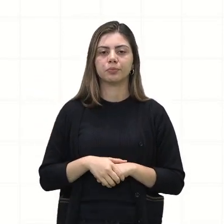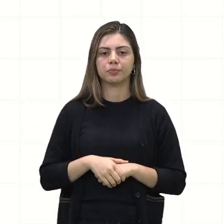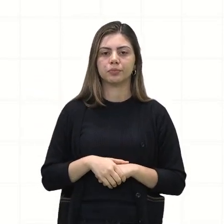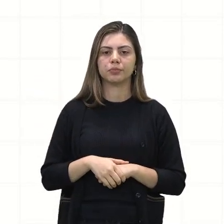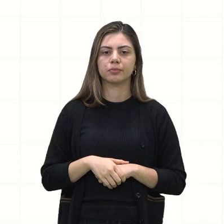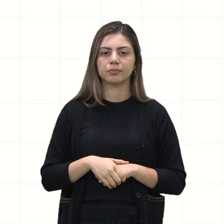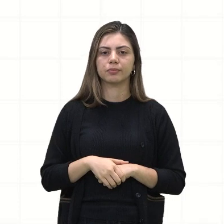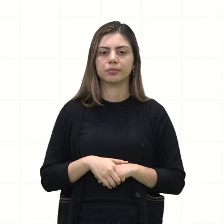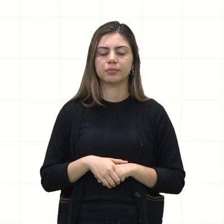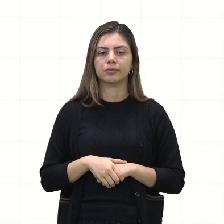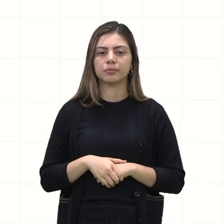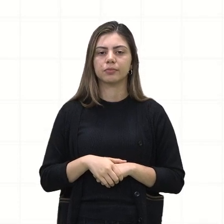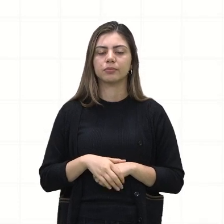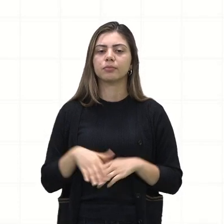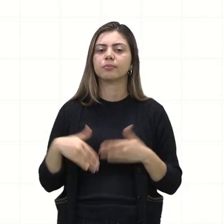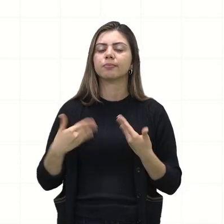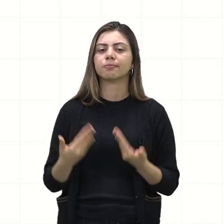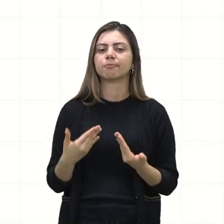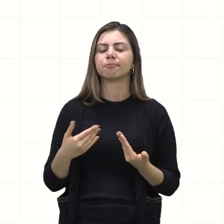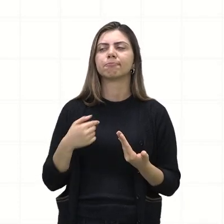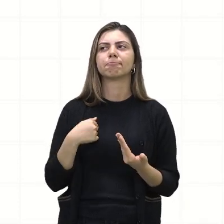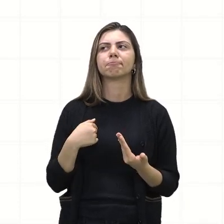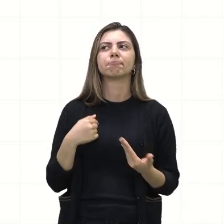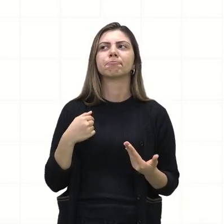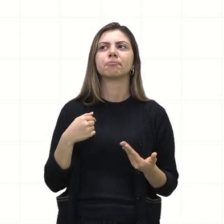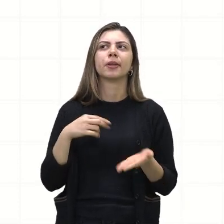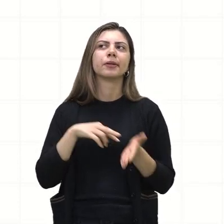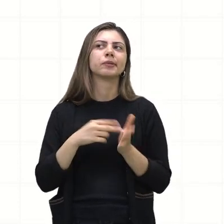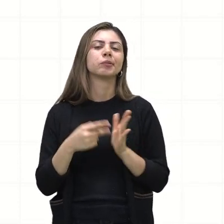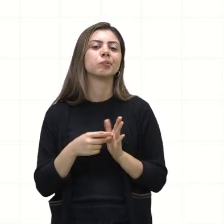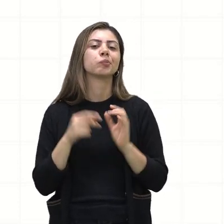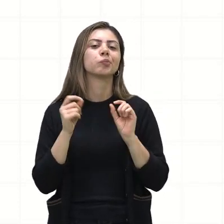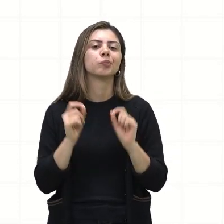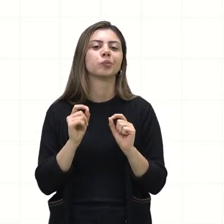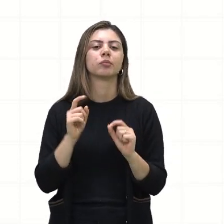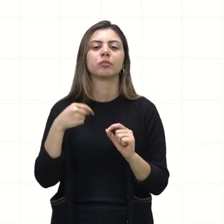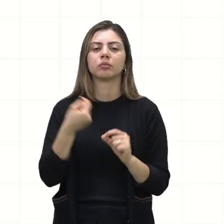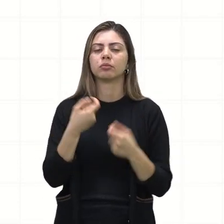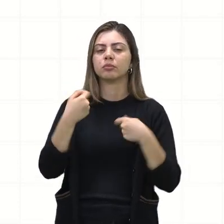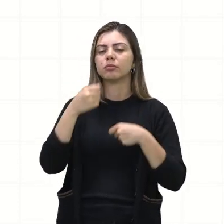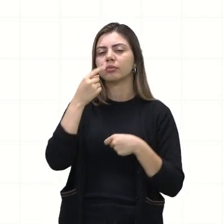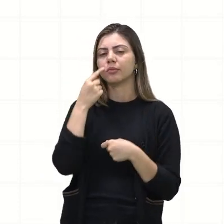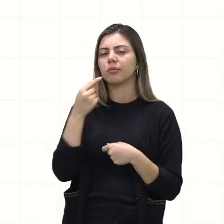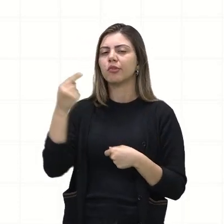tá? O que que eu acabei de falar? Olhando as linhas,